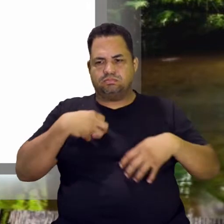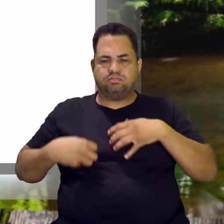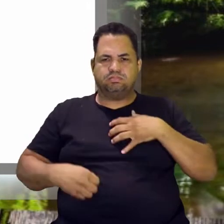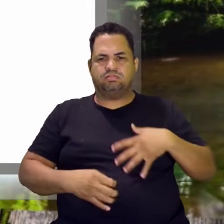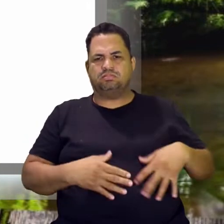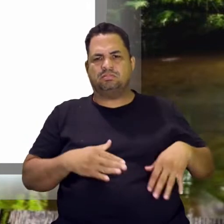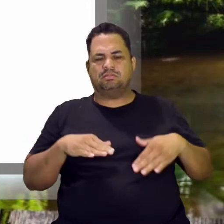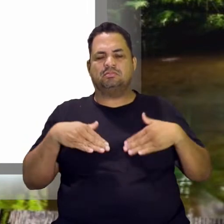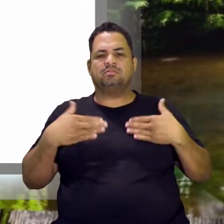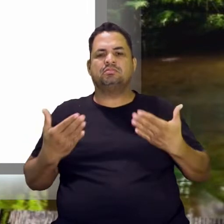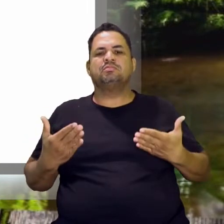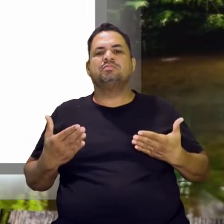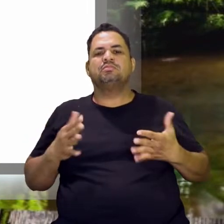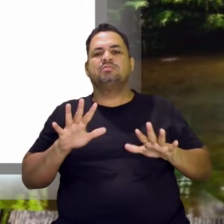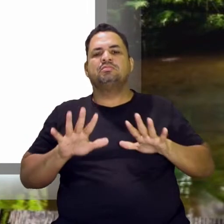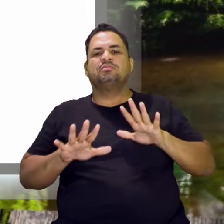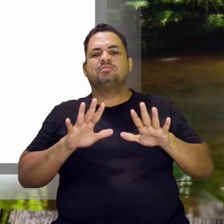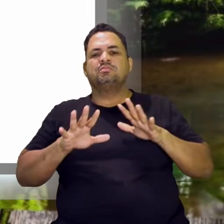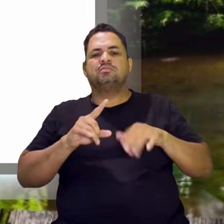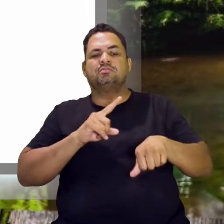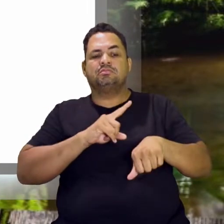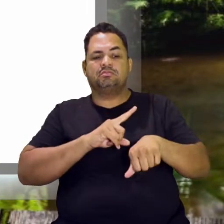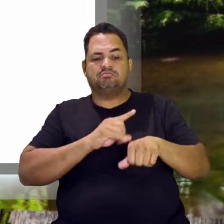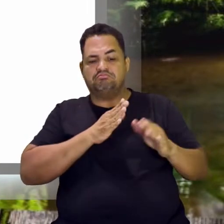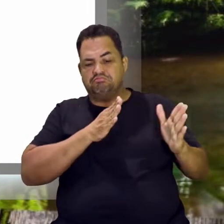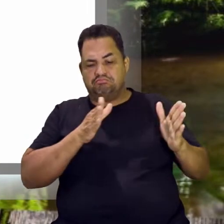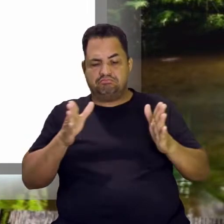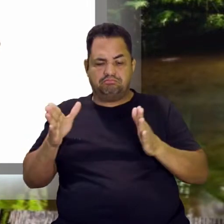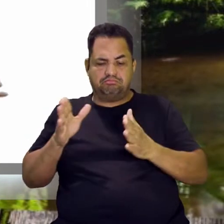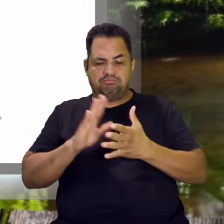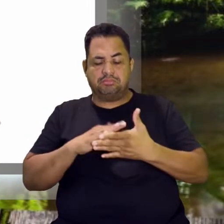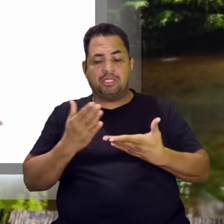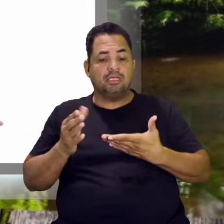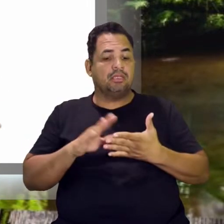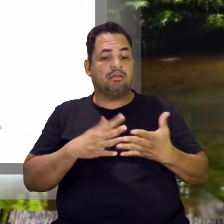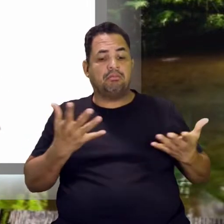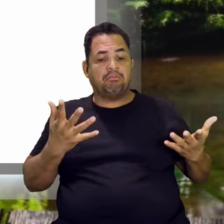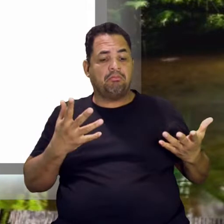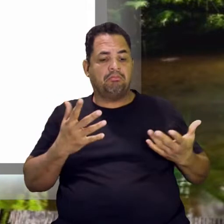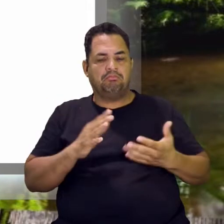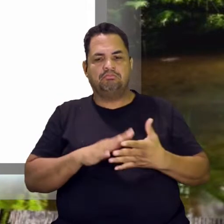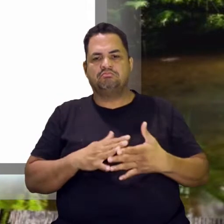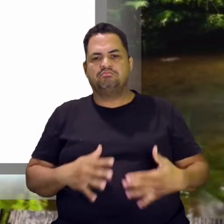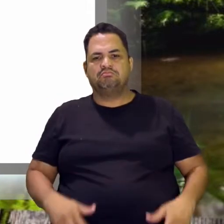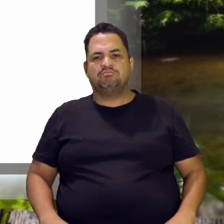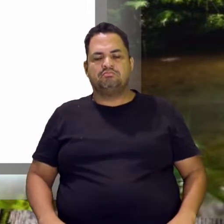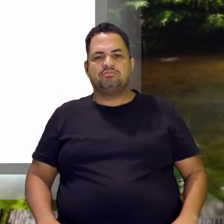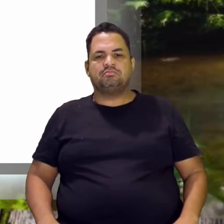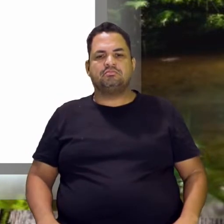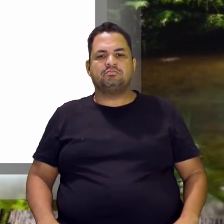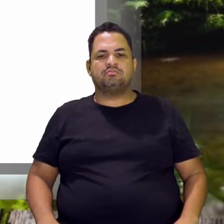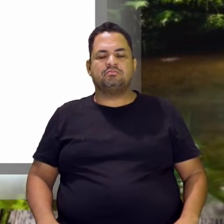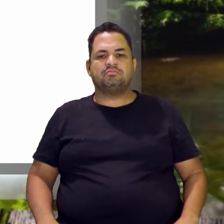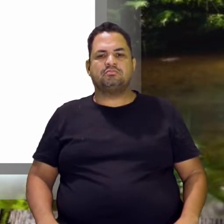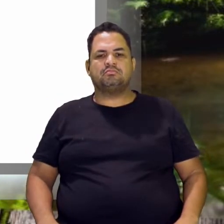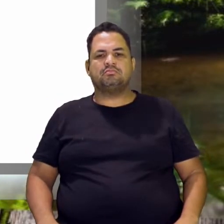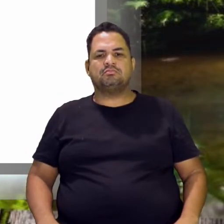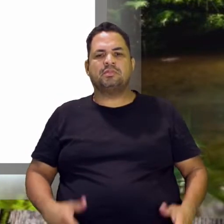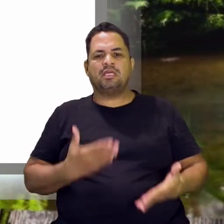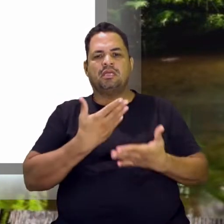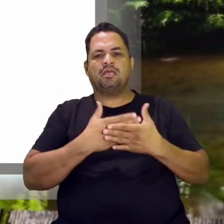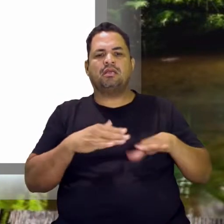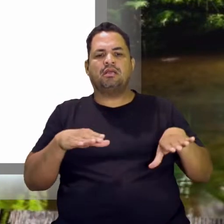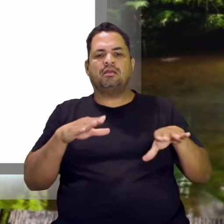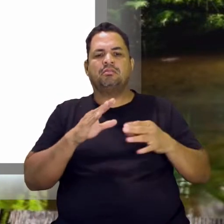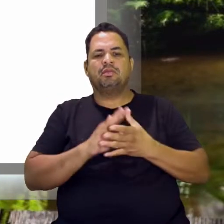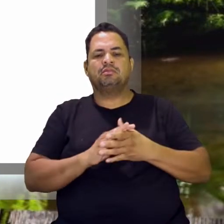Só que vai chegar um momento, dependendo do tempo que você ficar ali perdido, aí vai acabar os carboidratos, porque você não vai ter mais nenhuma fonte